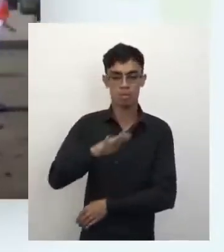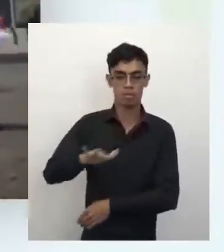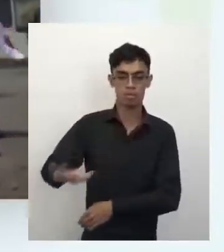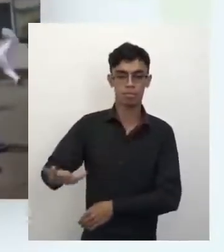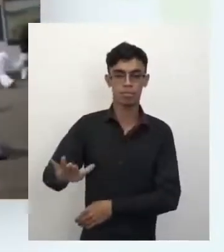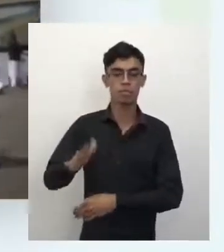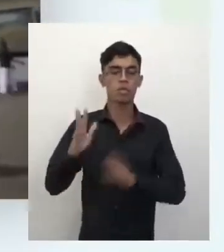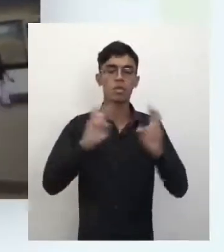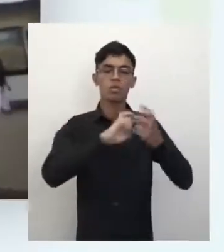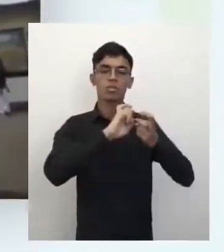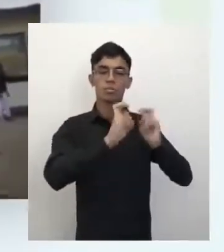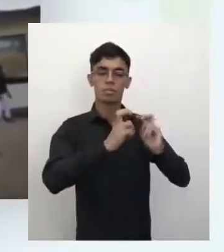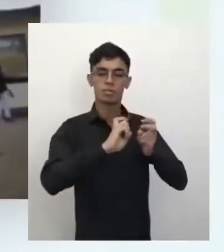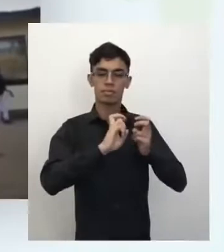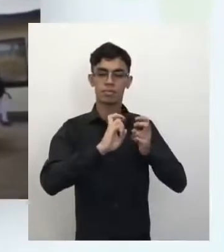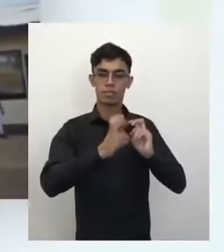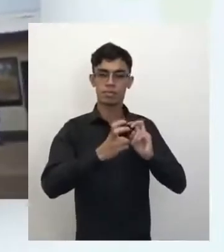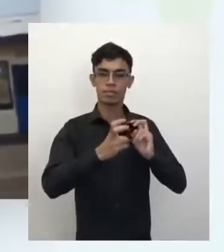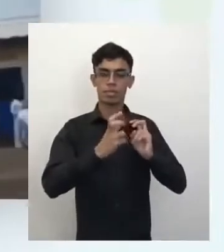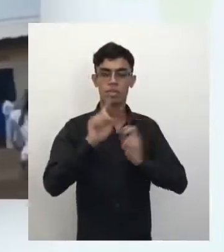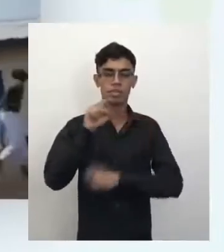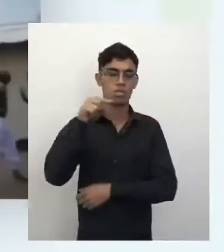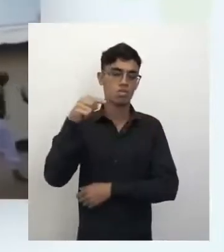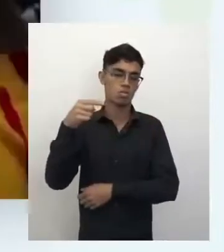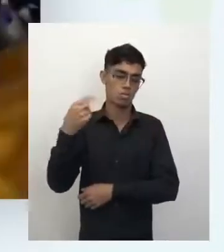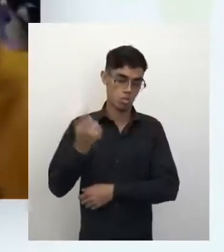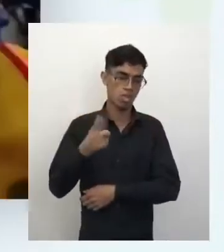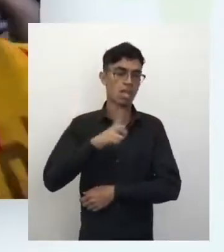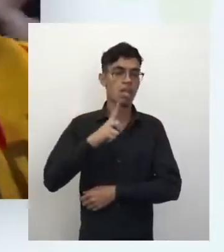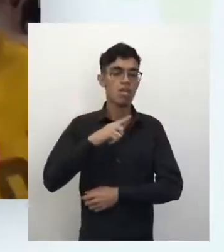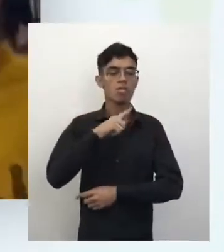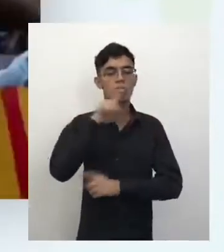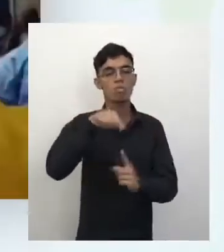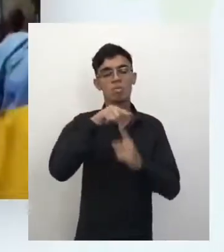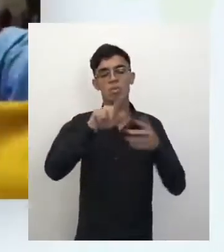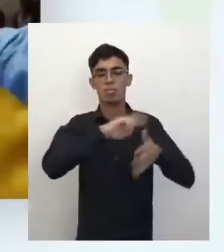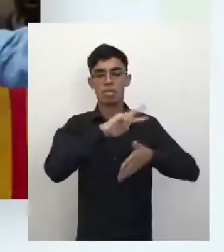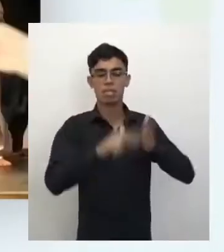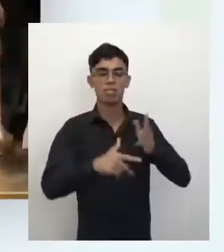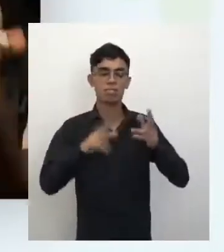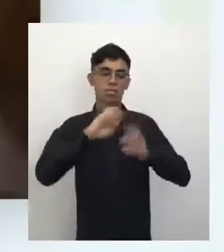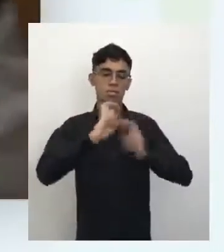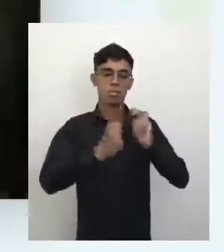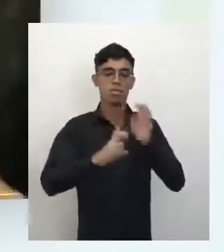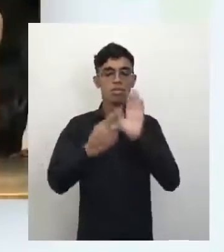capoeira, entre outros usos, então a capoeira é um instrumento de paz.